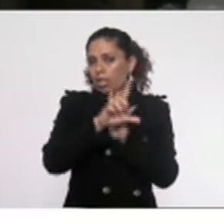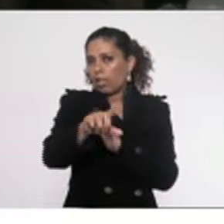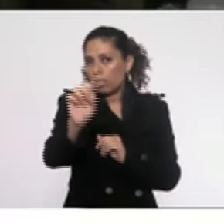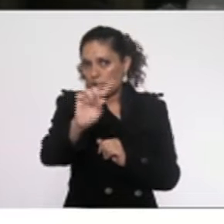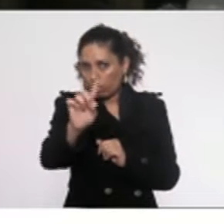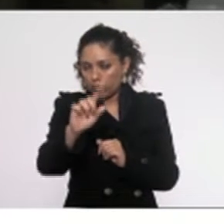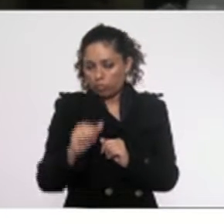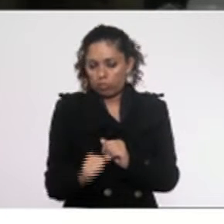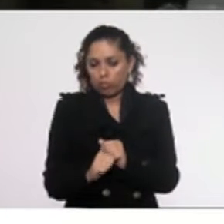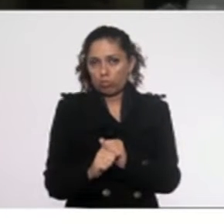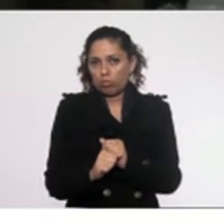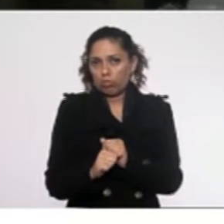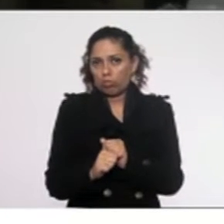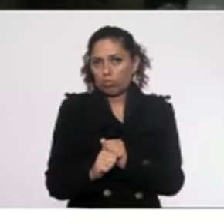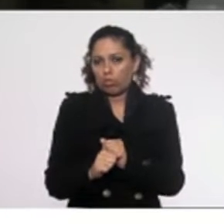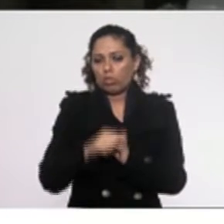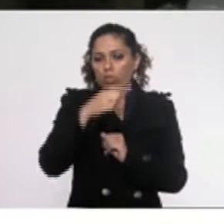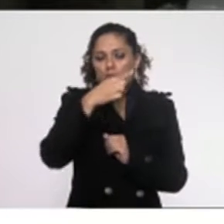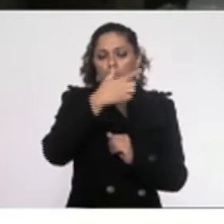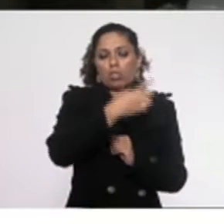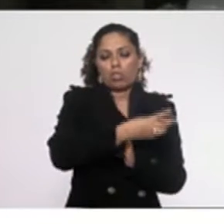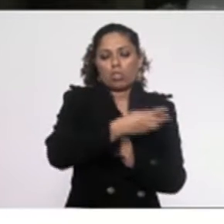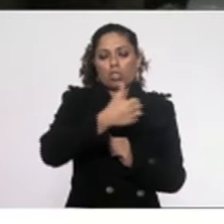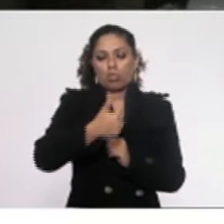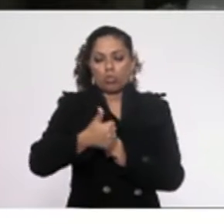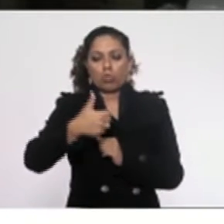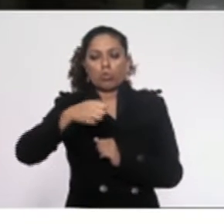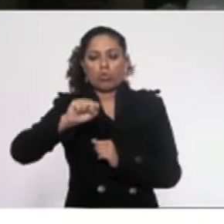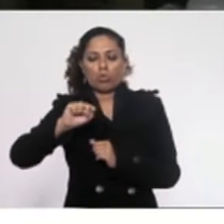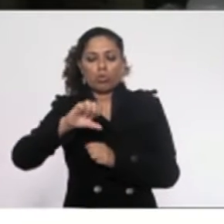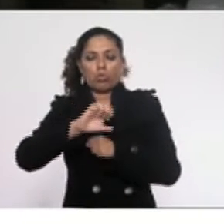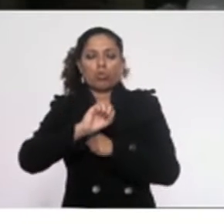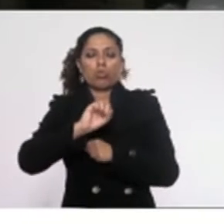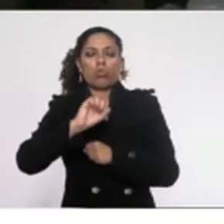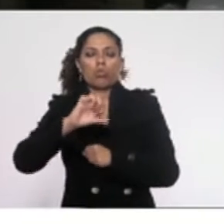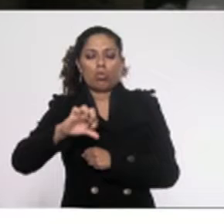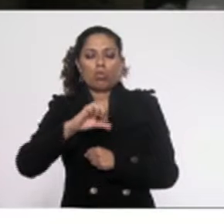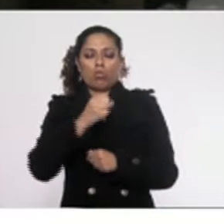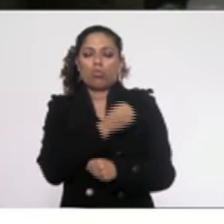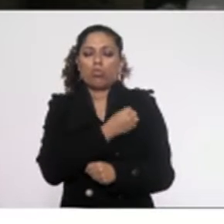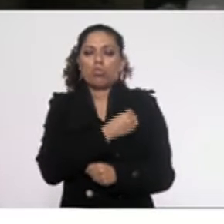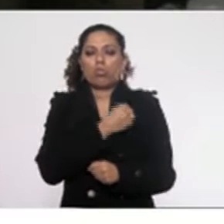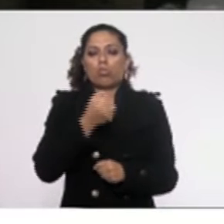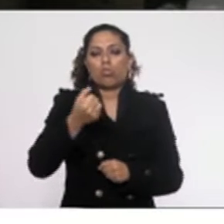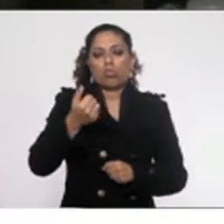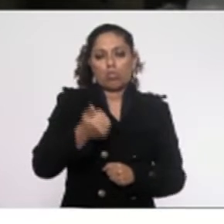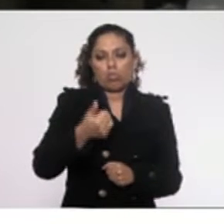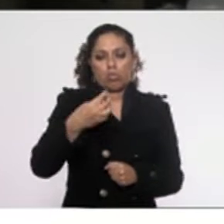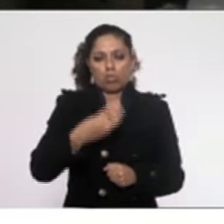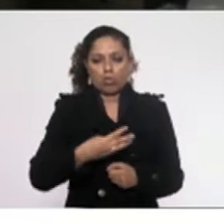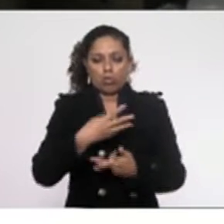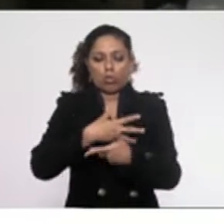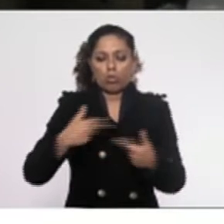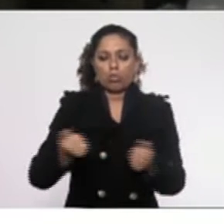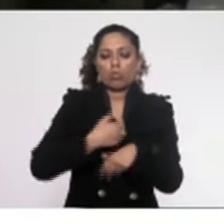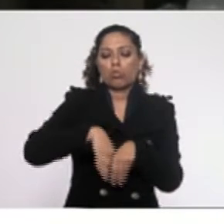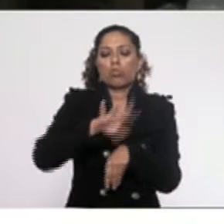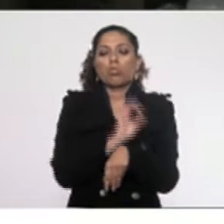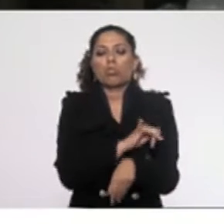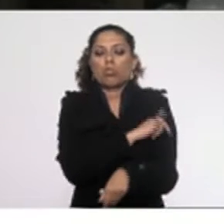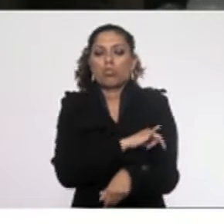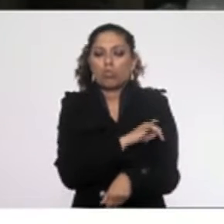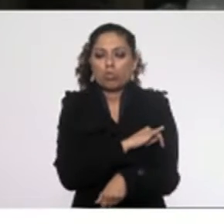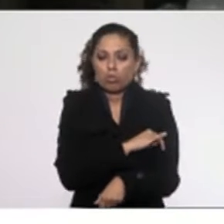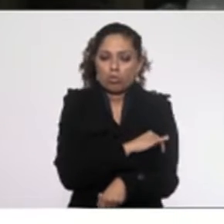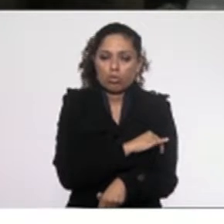Aí da 3189. Inciso 13. Os créditos devidos ao Estado do Rio de Janeiro,